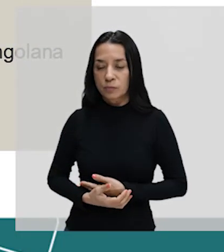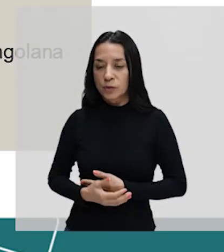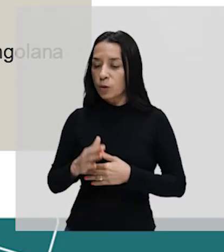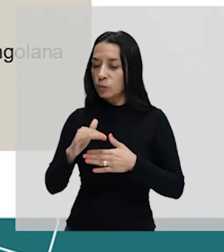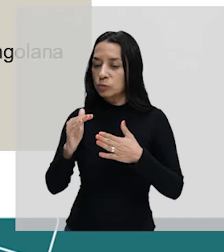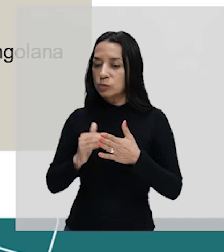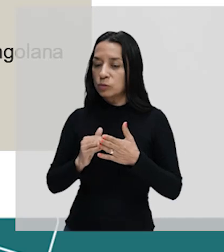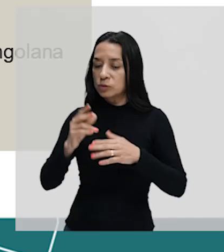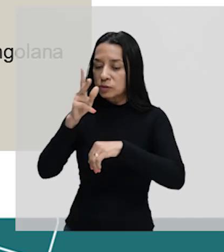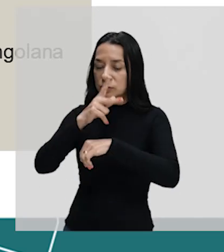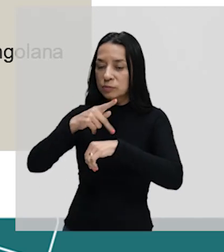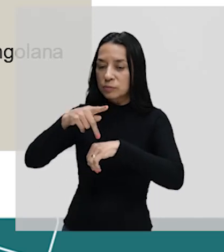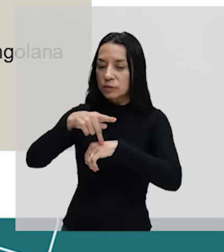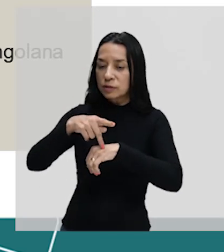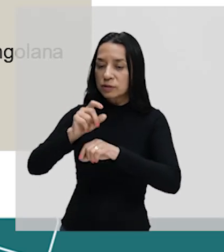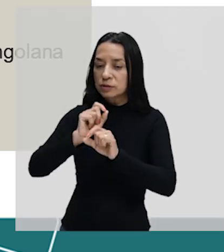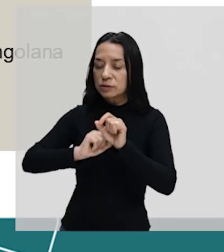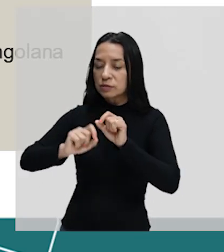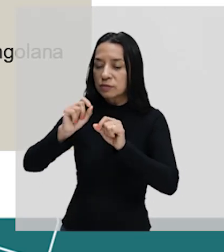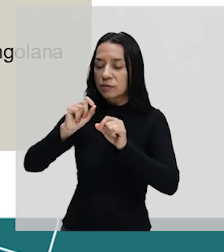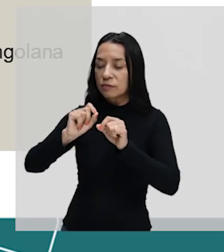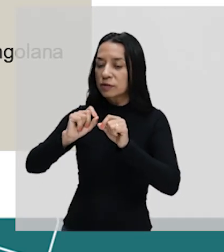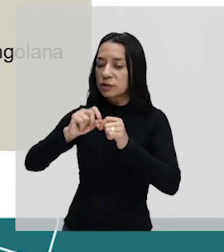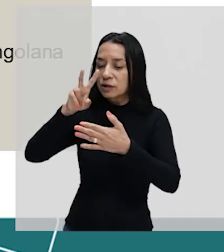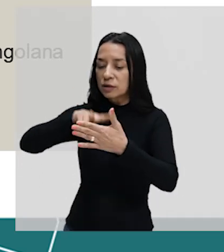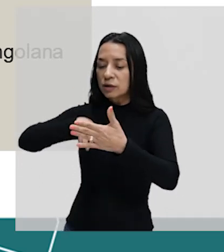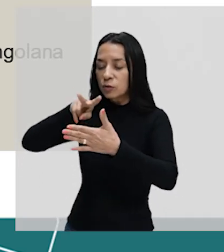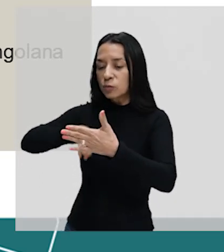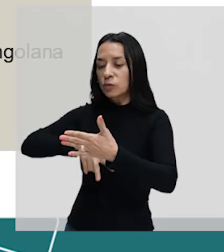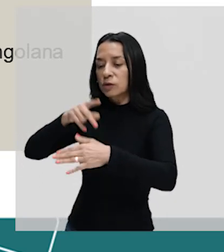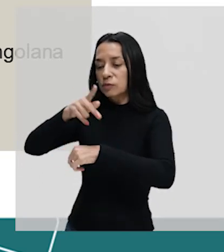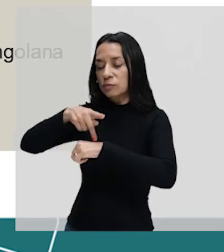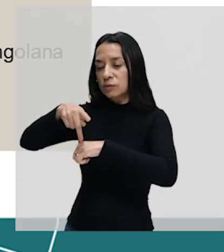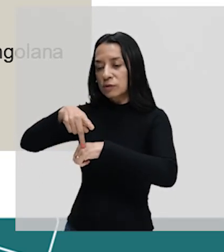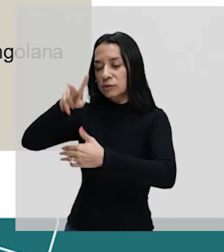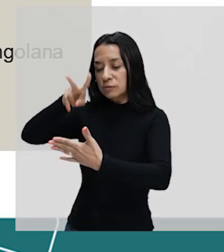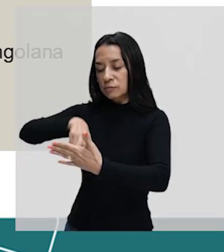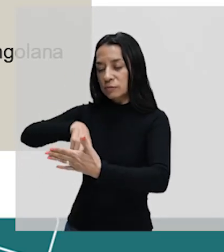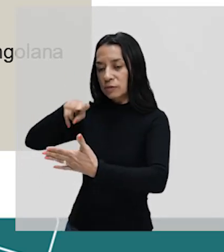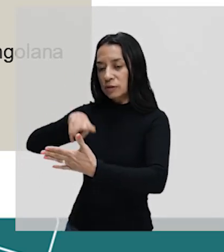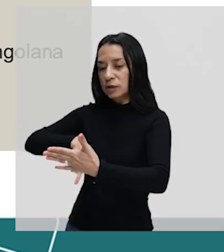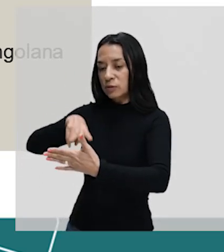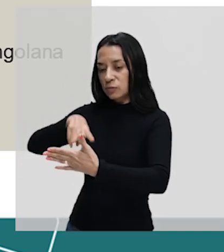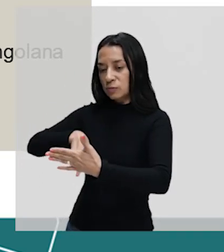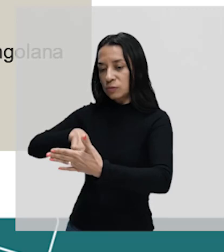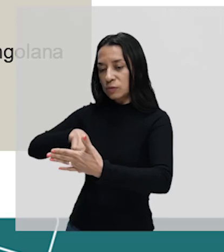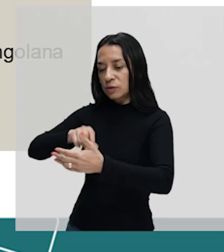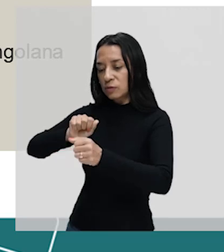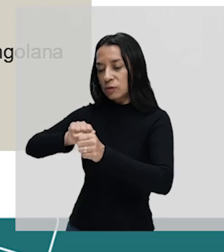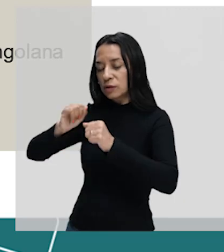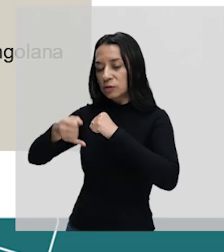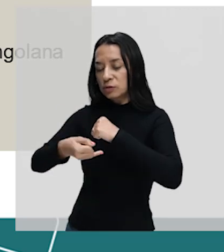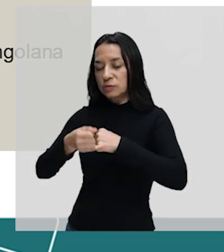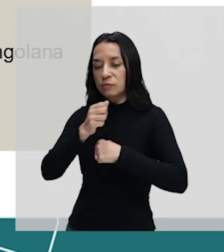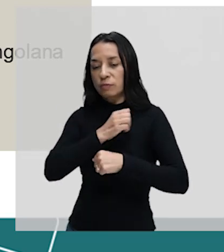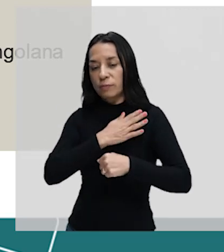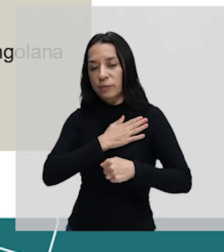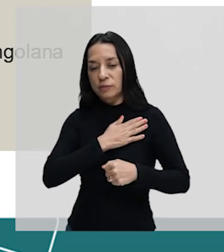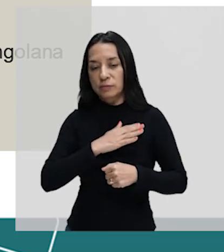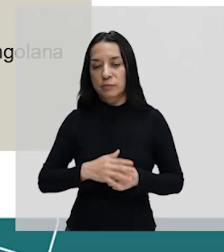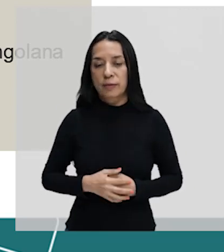todos esses países que estão aqui. Nós vamos fazer a leitura do país e a leitura do adjetivo pátrio. Então, vamos